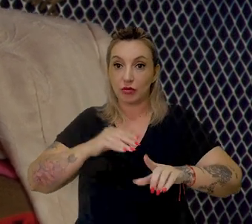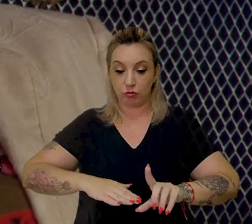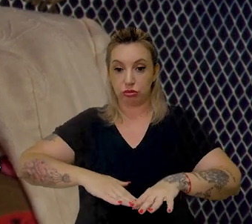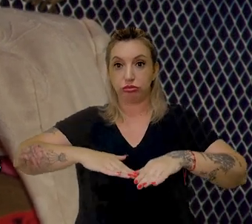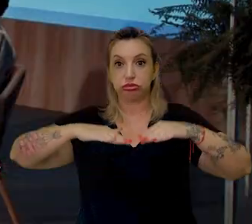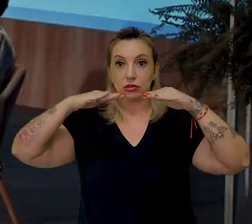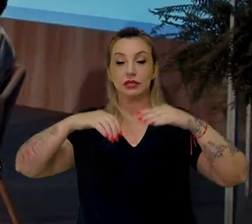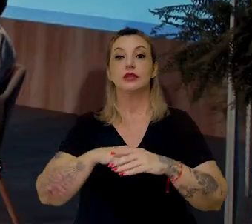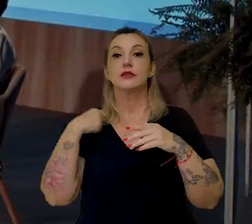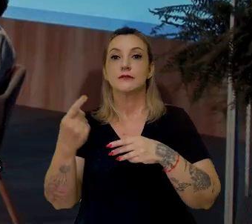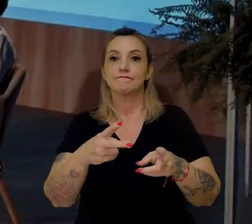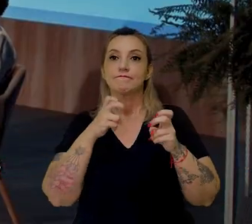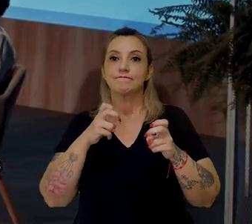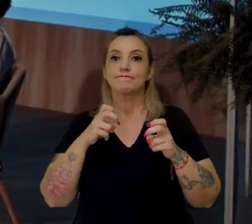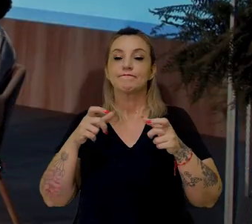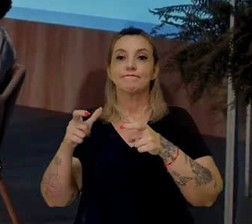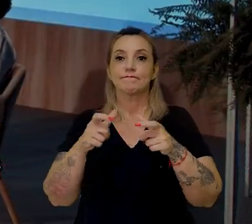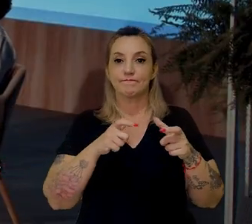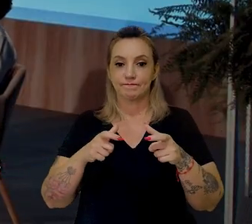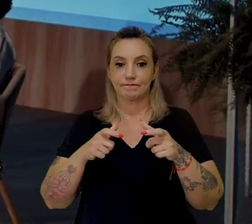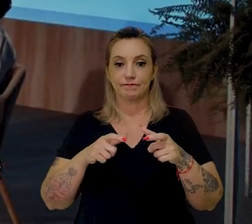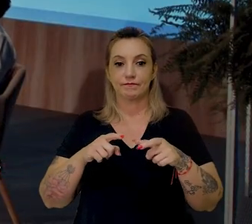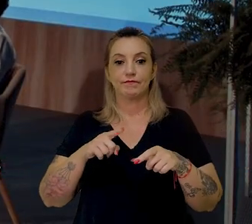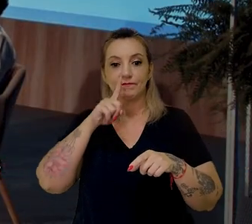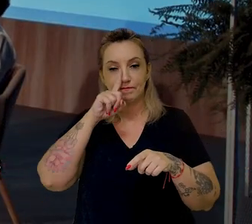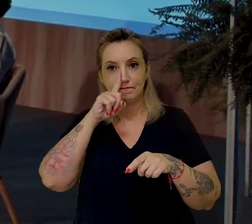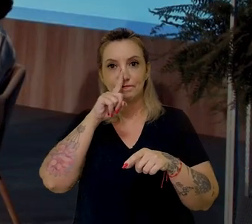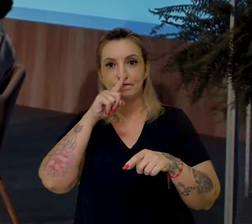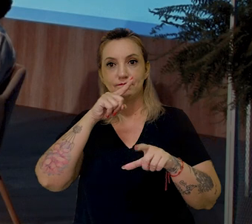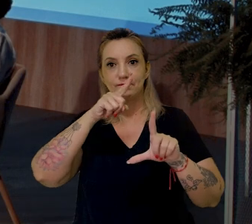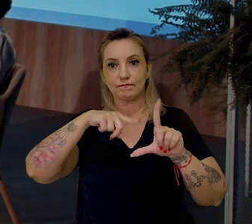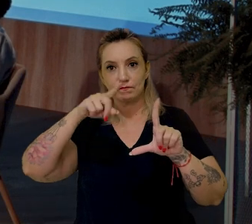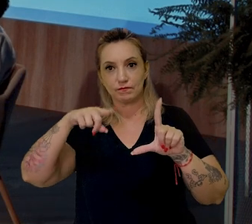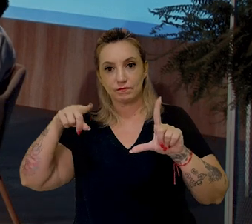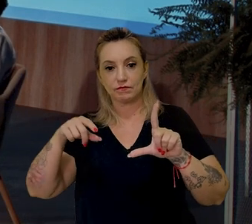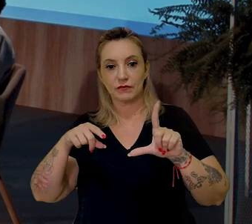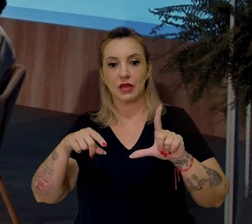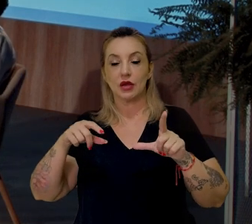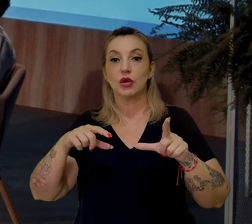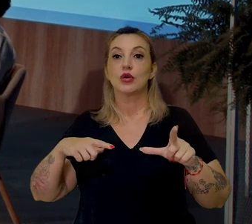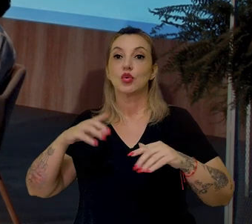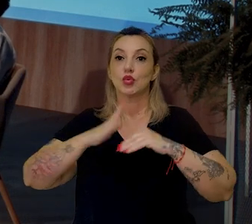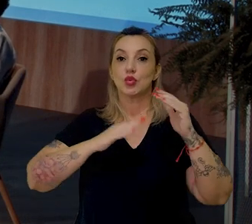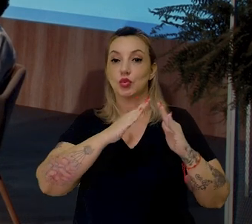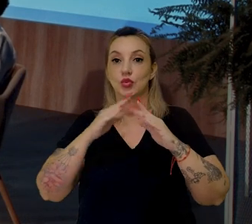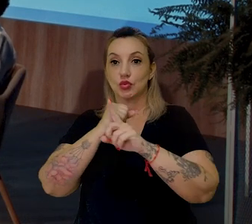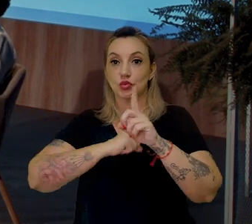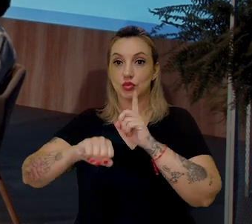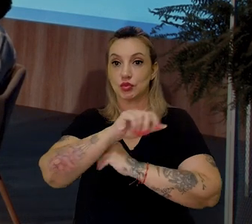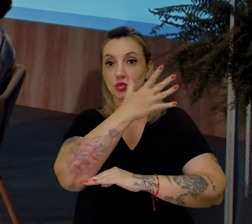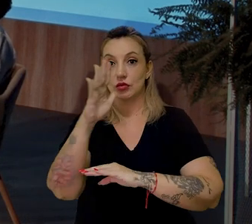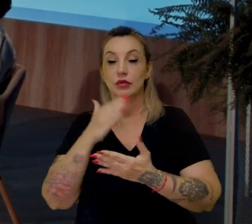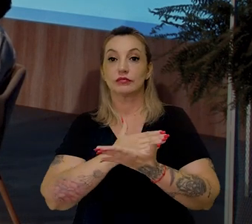e a gente percebeu que Os territórios que tinham maos indicadores eh de urbanização e socioambientais a